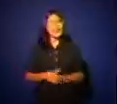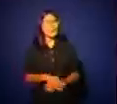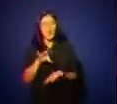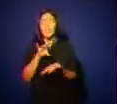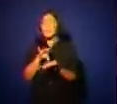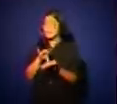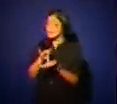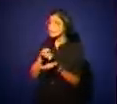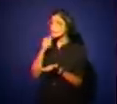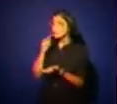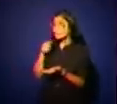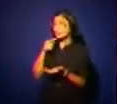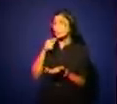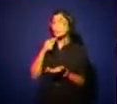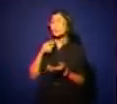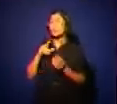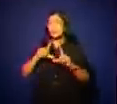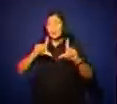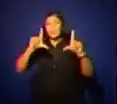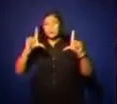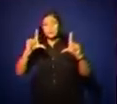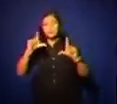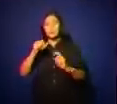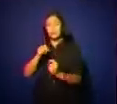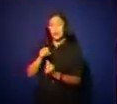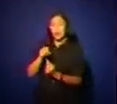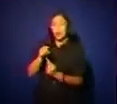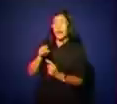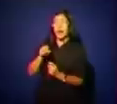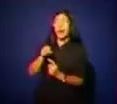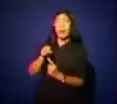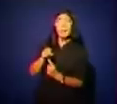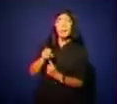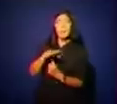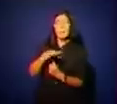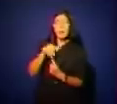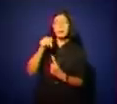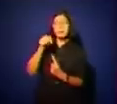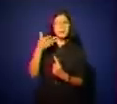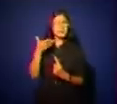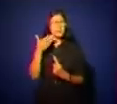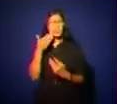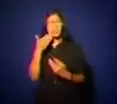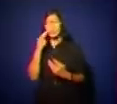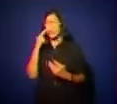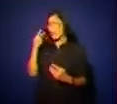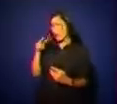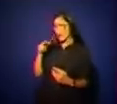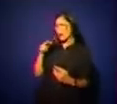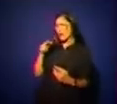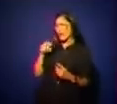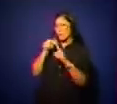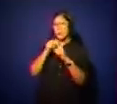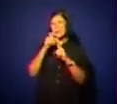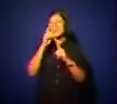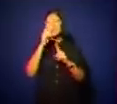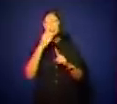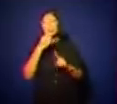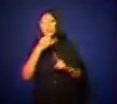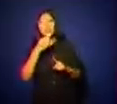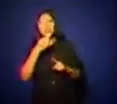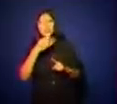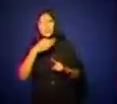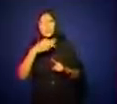não cenário do Banco Central a energia o cenário eu digo bom Mas vamos olhar Dezembro né Novembro tava até um pouco mais